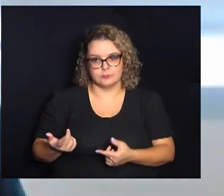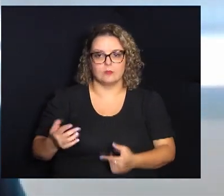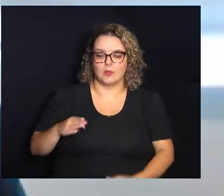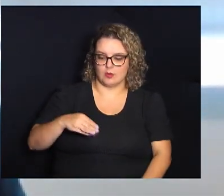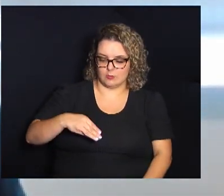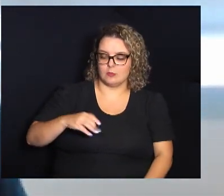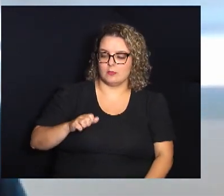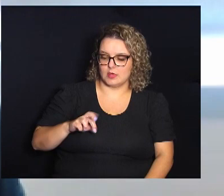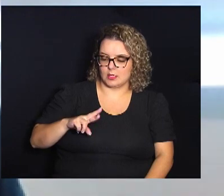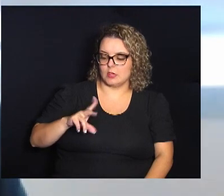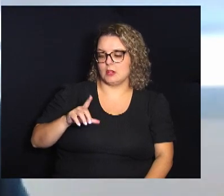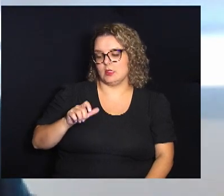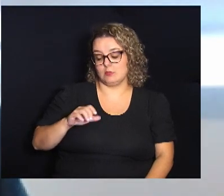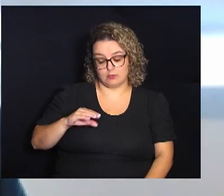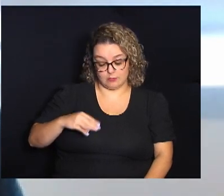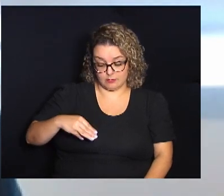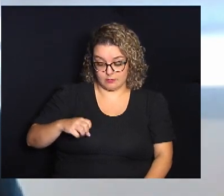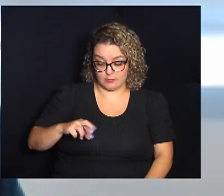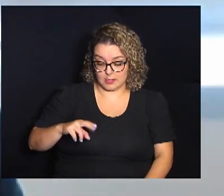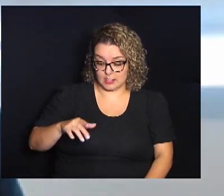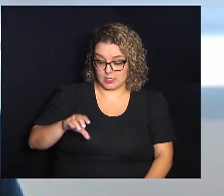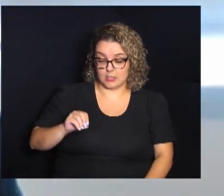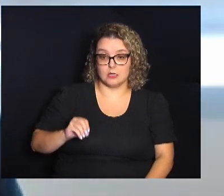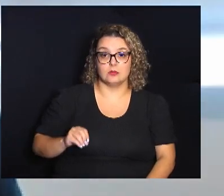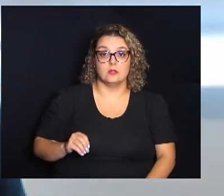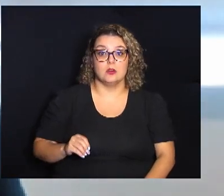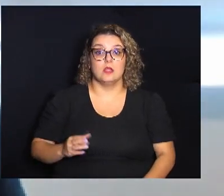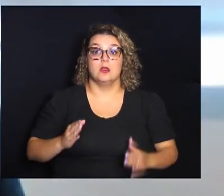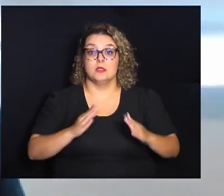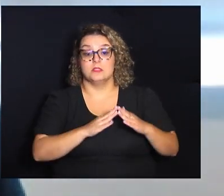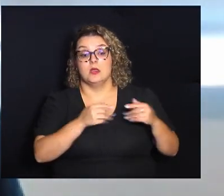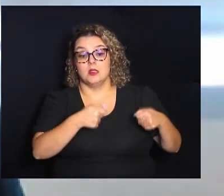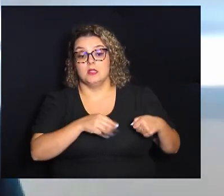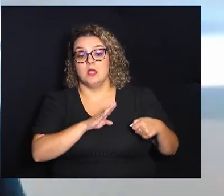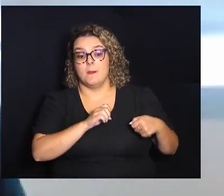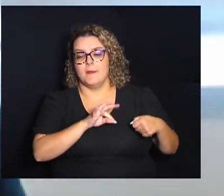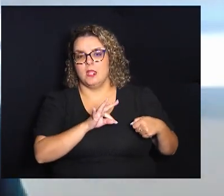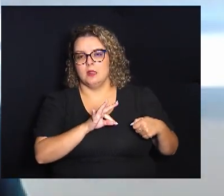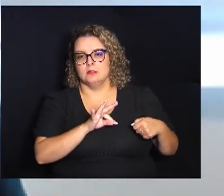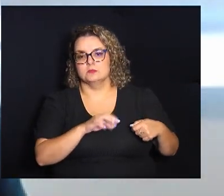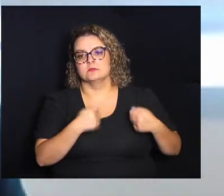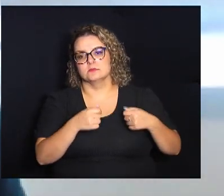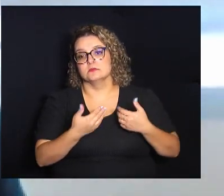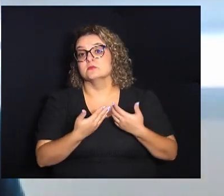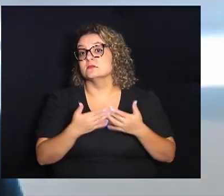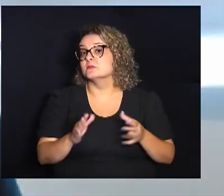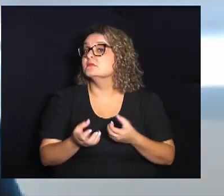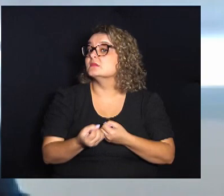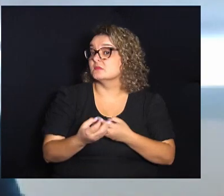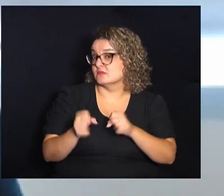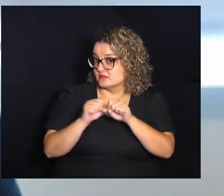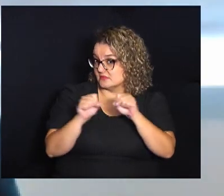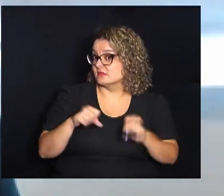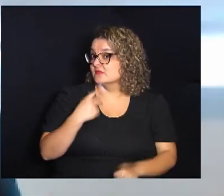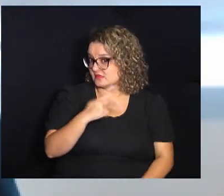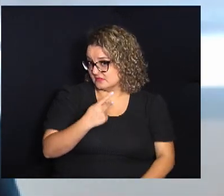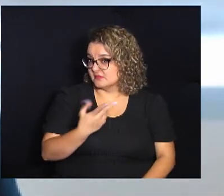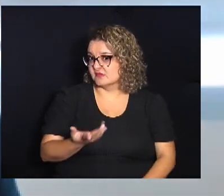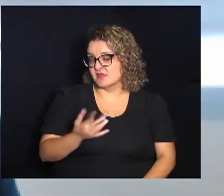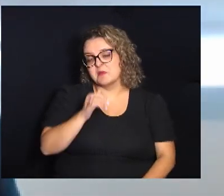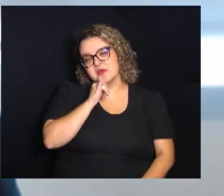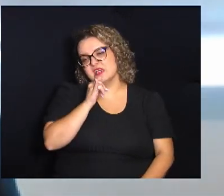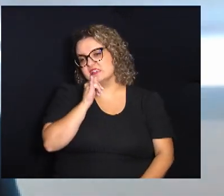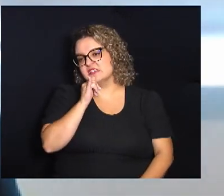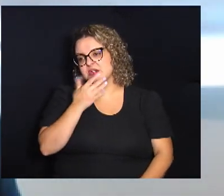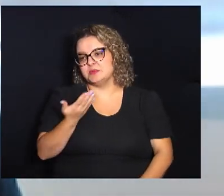mercado. O que vai acontecer é que as casas de bet vão precisar abrir os dados e os sistemas dela para, por exemplo, a